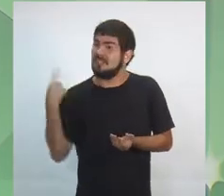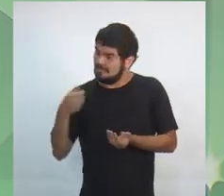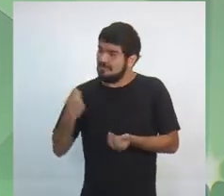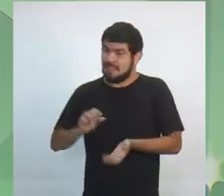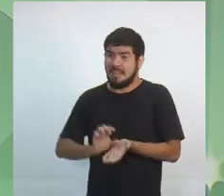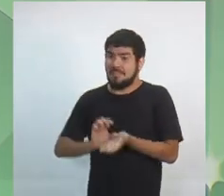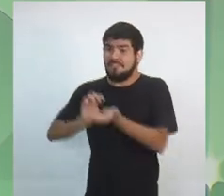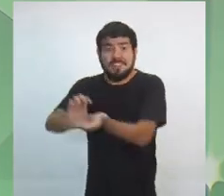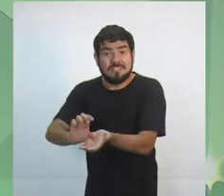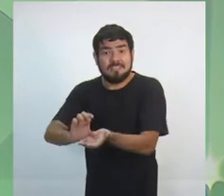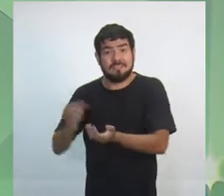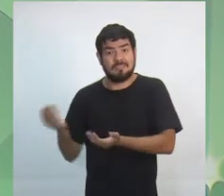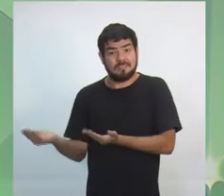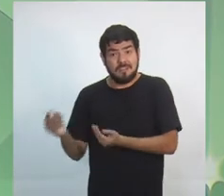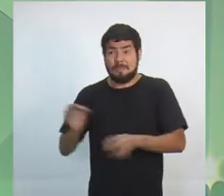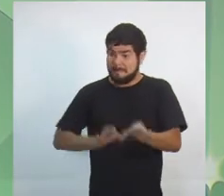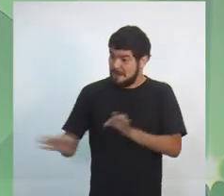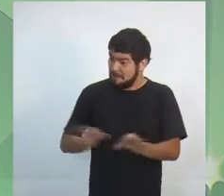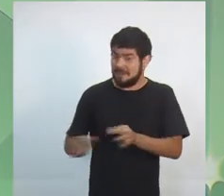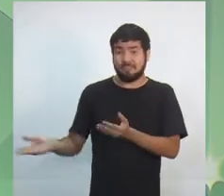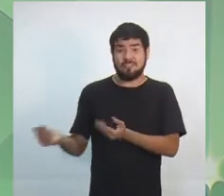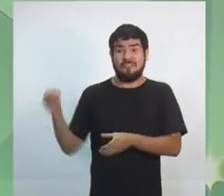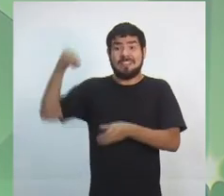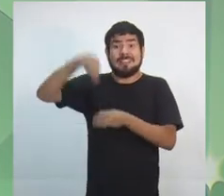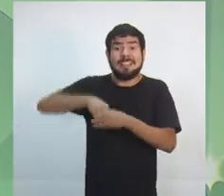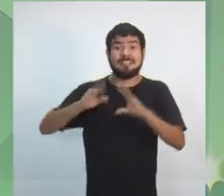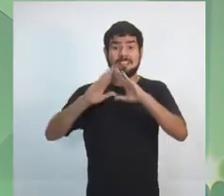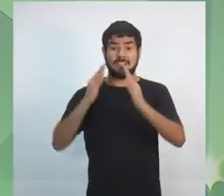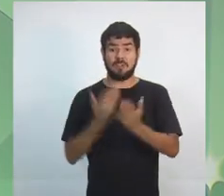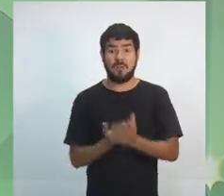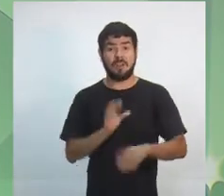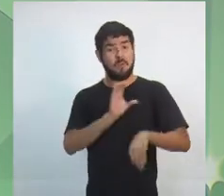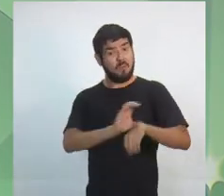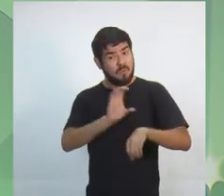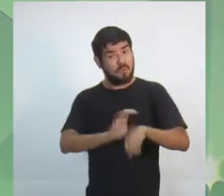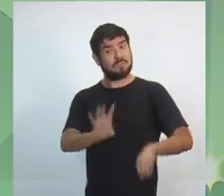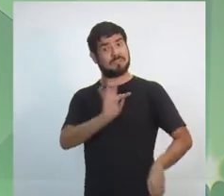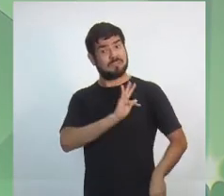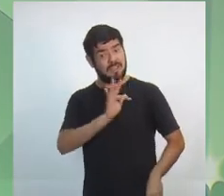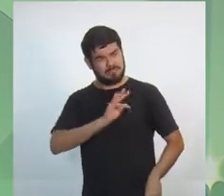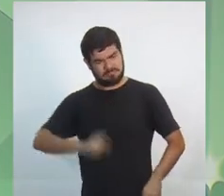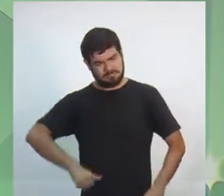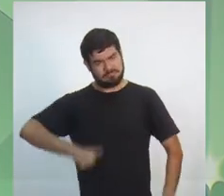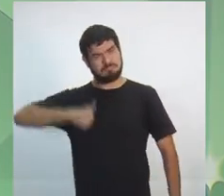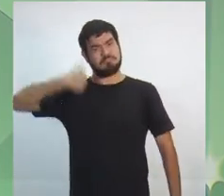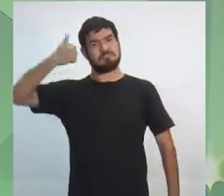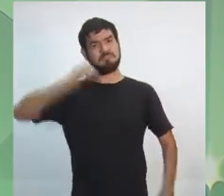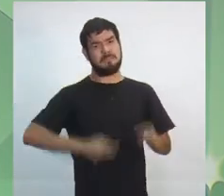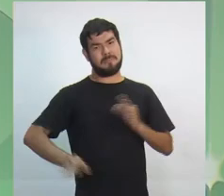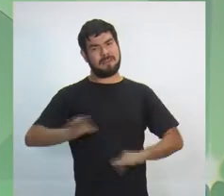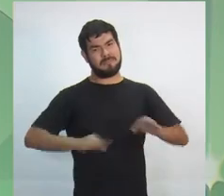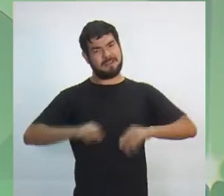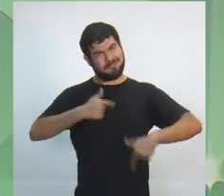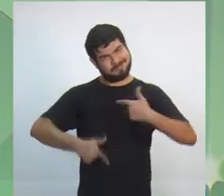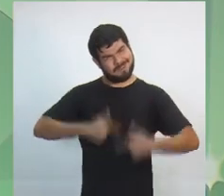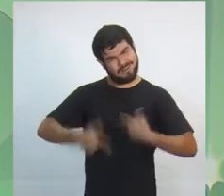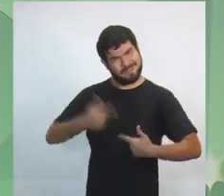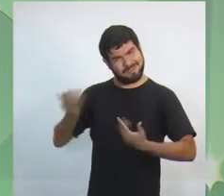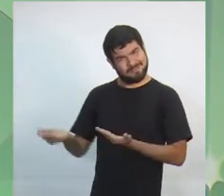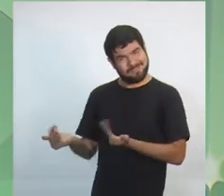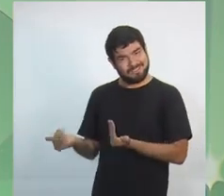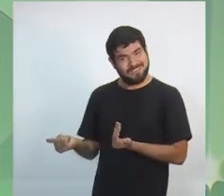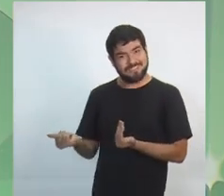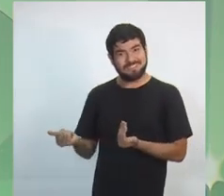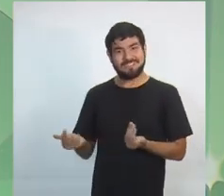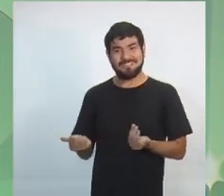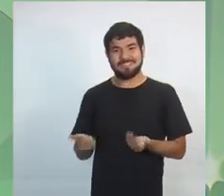Nós precisamos preparar a juventude dentro da escola, com cursos que possam realmente qualificar e preparar esse mercado para ela. Mas, acima de tudo,